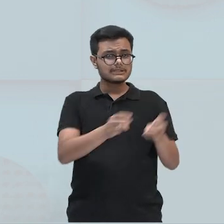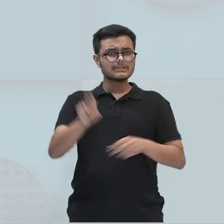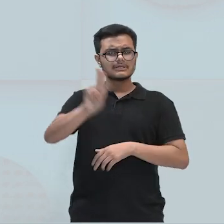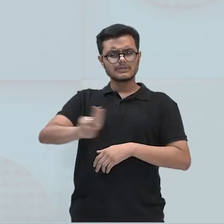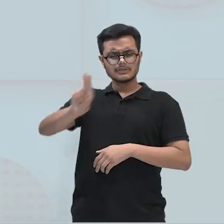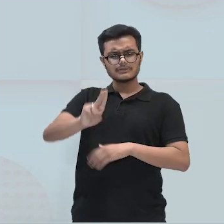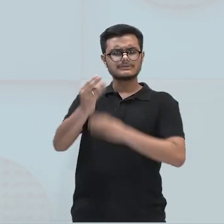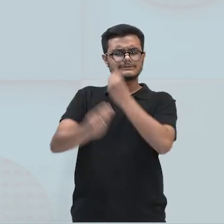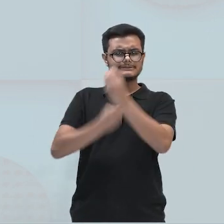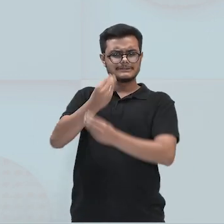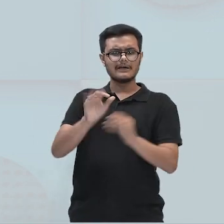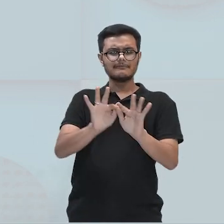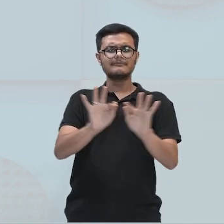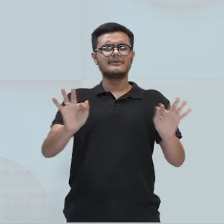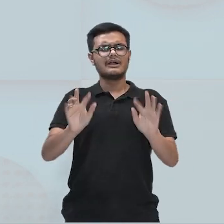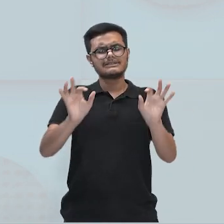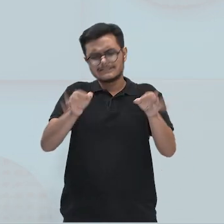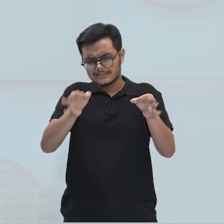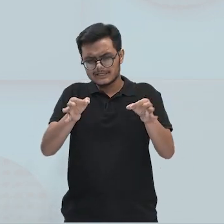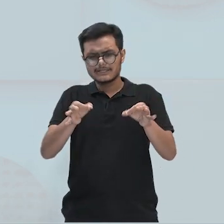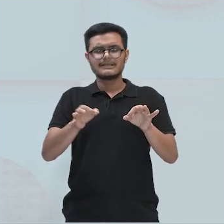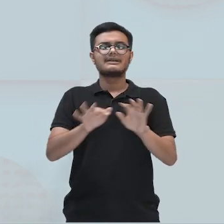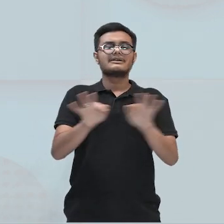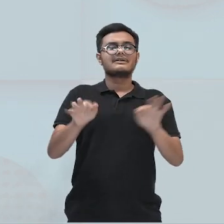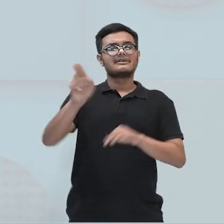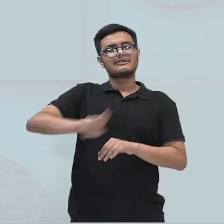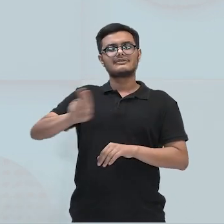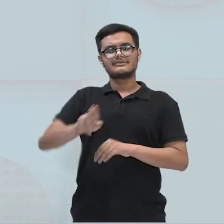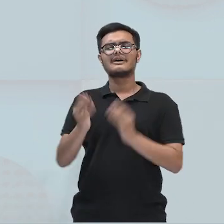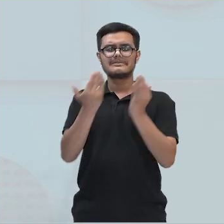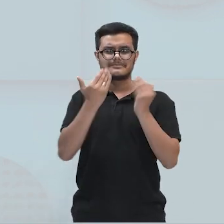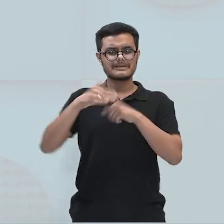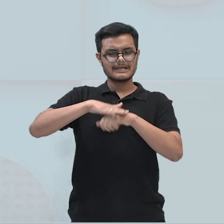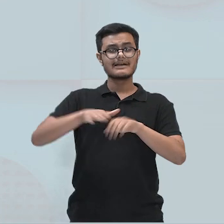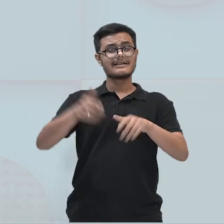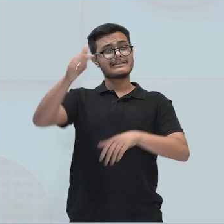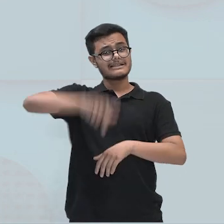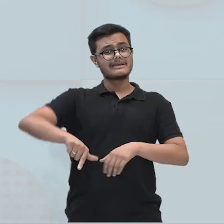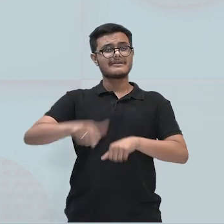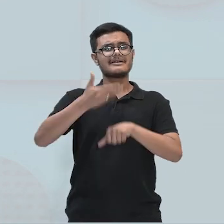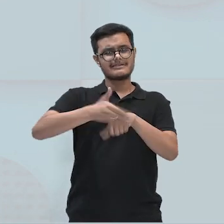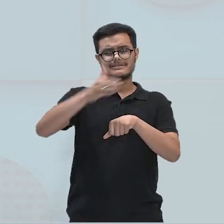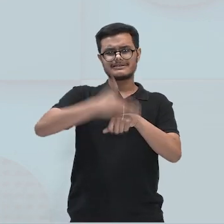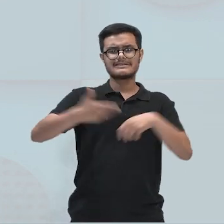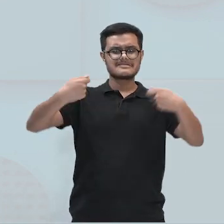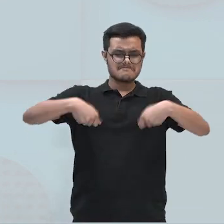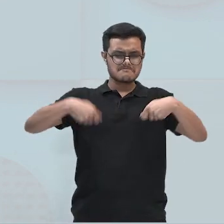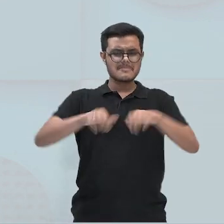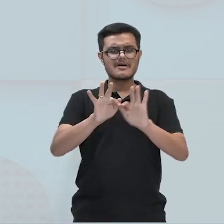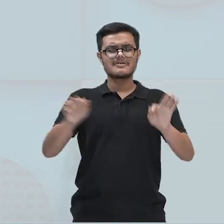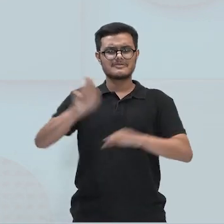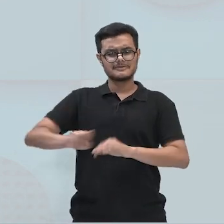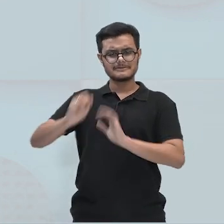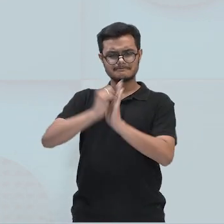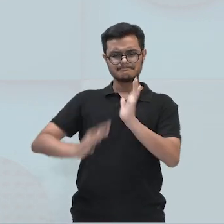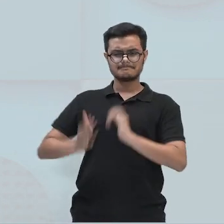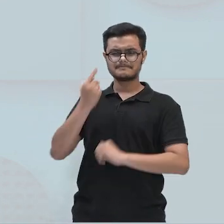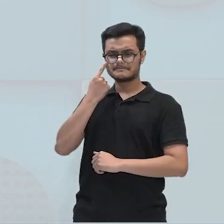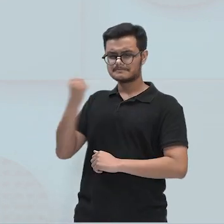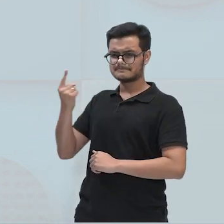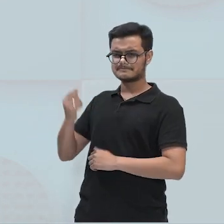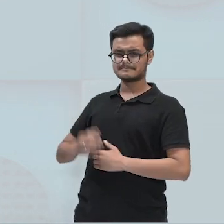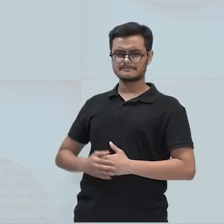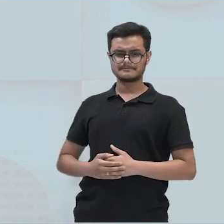todas essas frases, não é? Da pessoa fazendo. Depois vocês vão dizer quem é que está fazendo aí essas atividades. Vamos dar uma olhada.